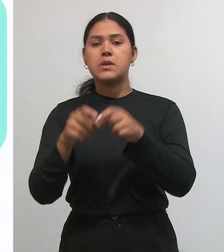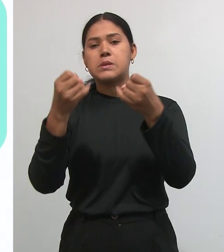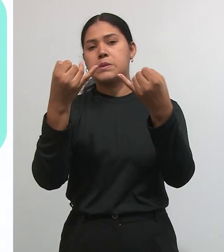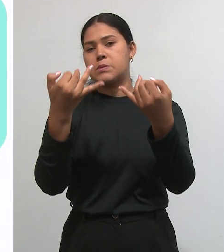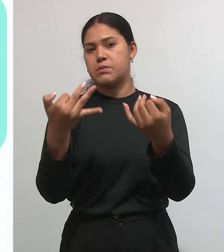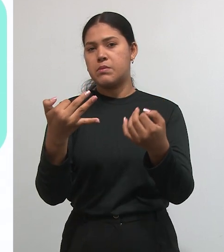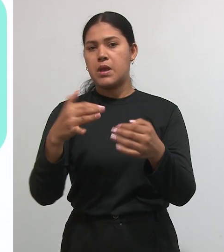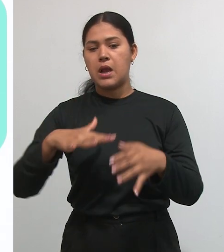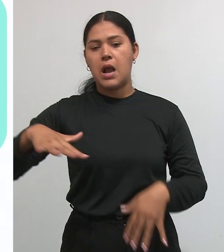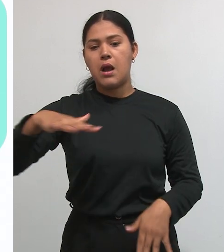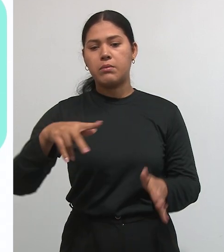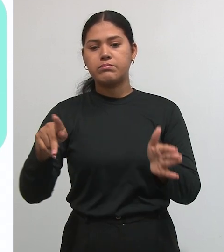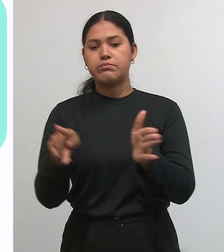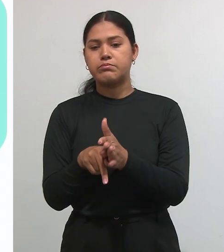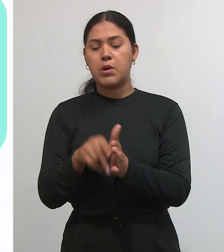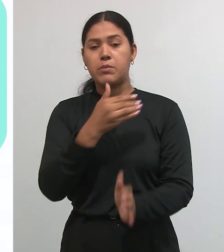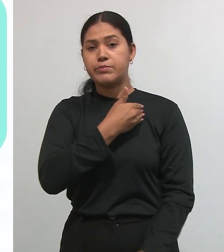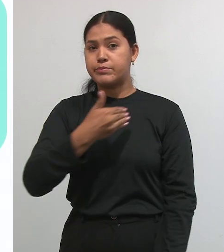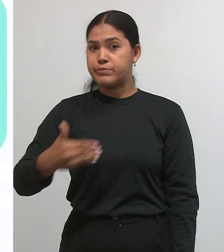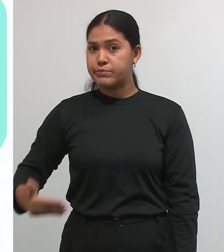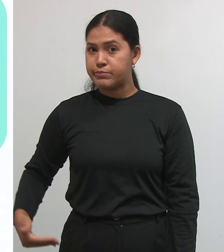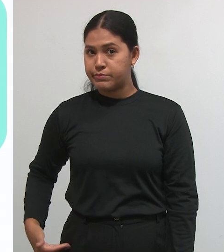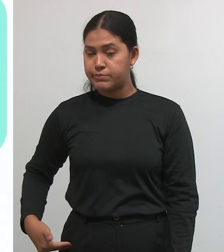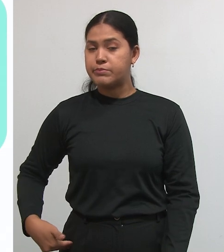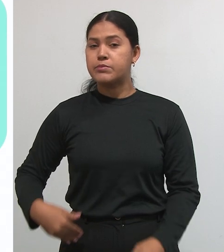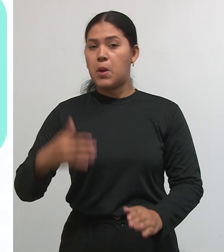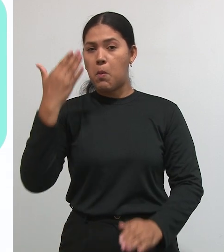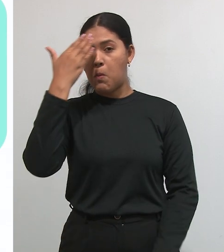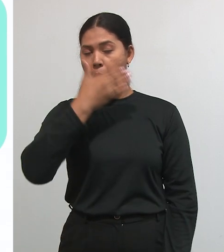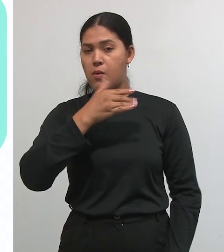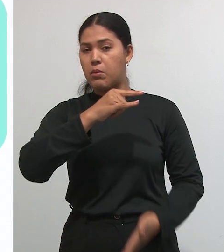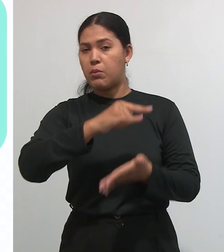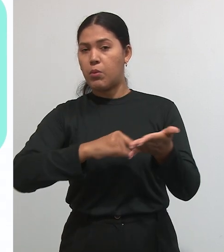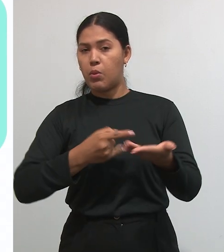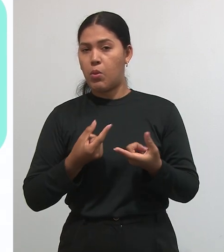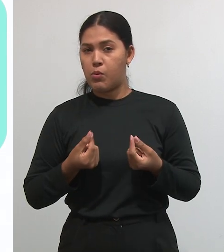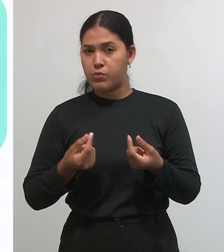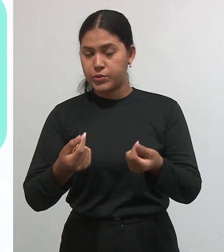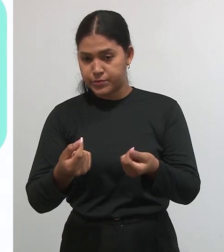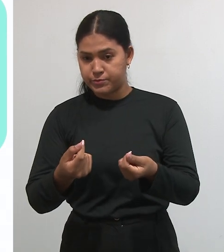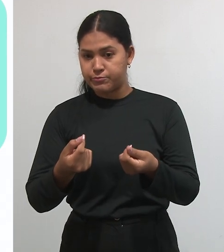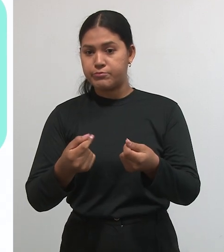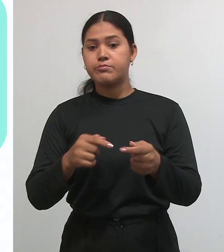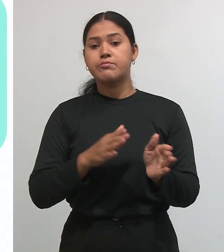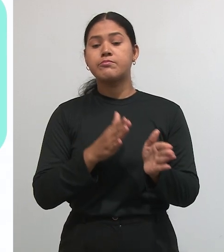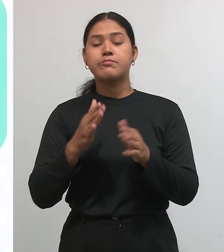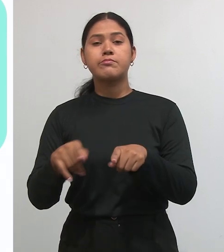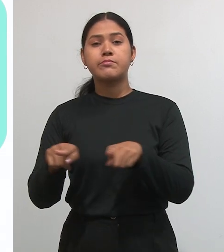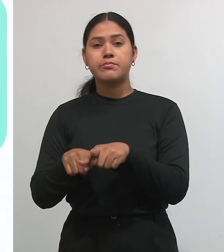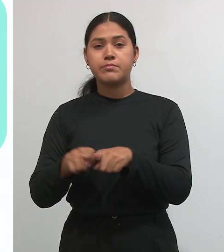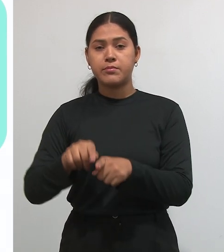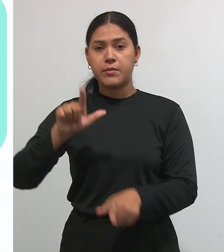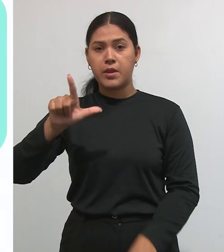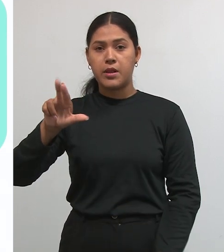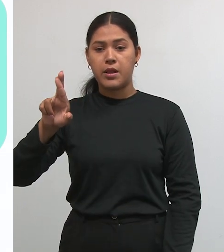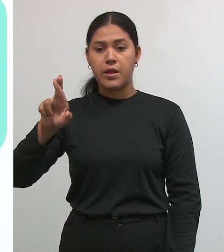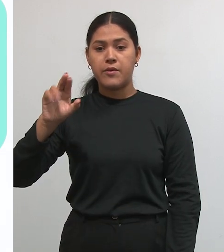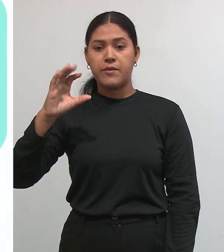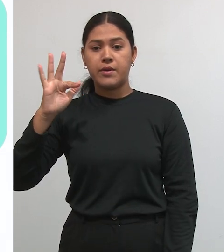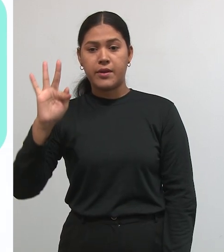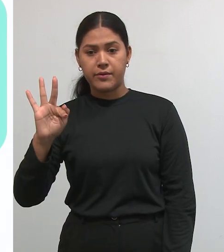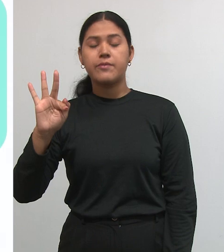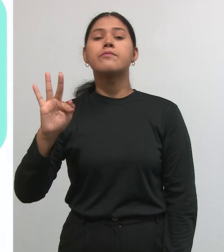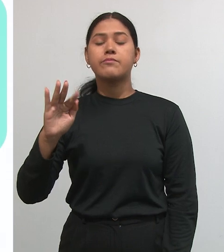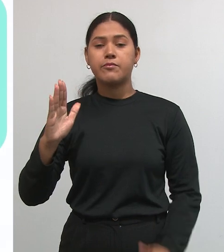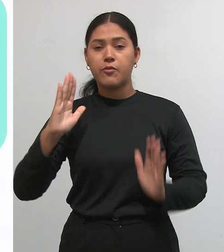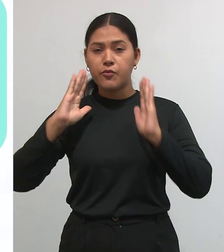né? Ela estabelece normas de finanças públicas voltadas principalmente para quê, ó? Para responsabilidade na gestão